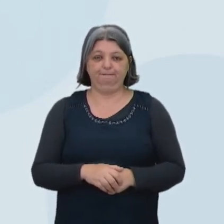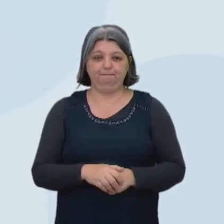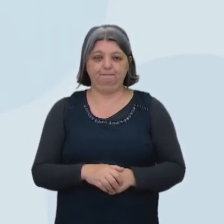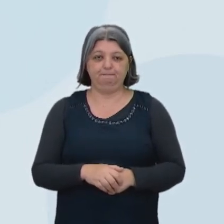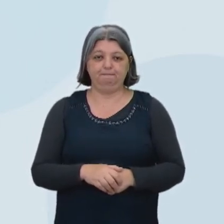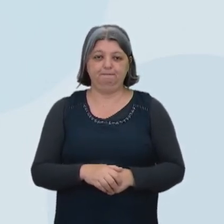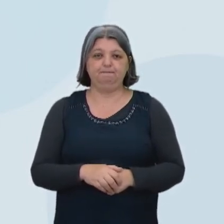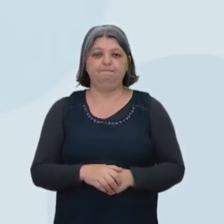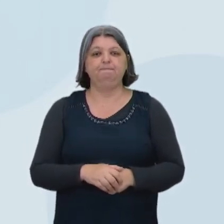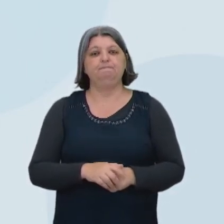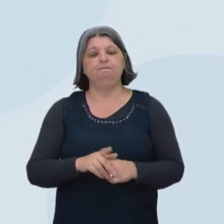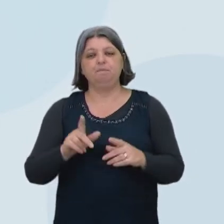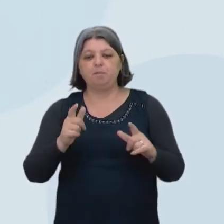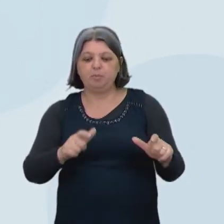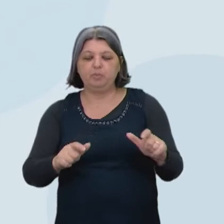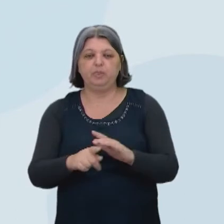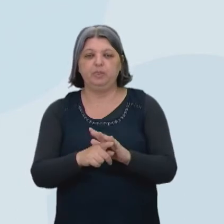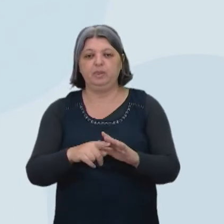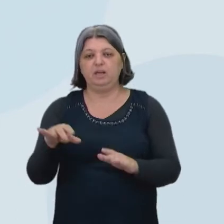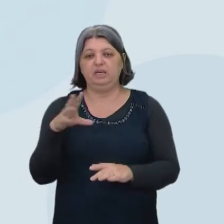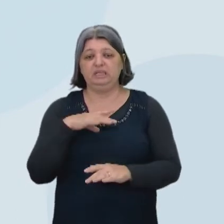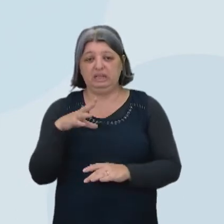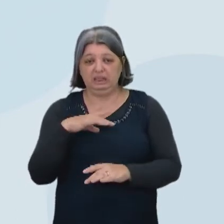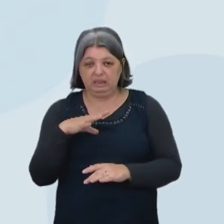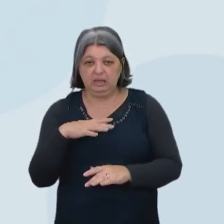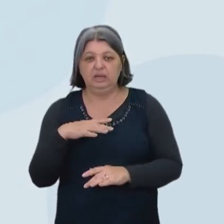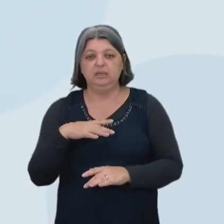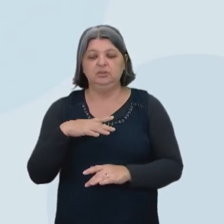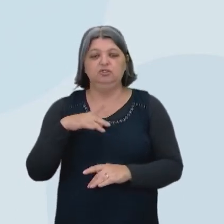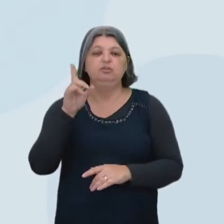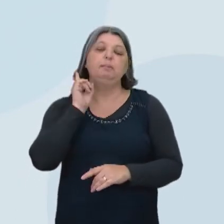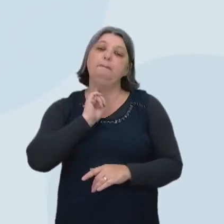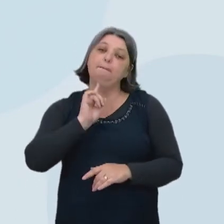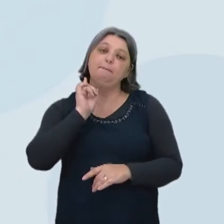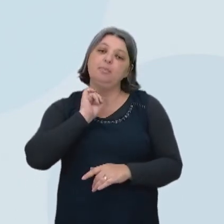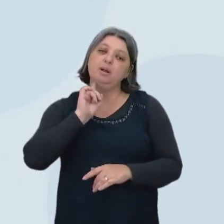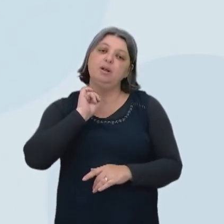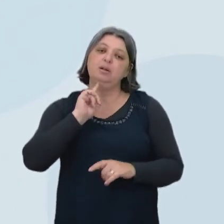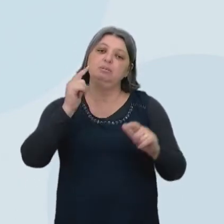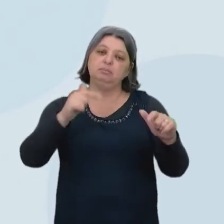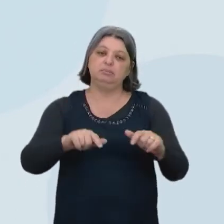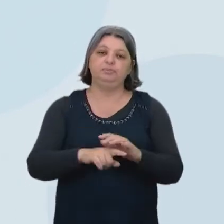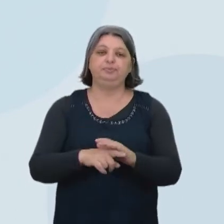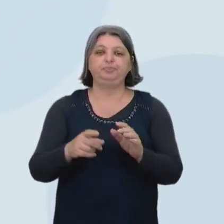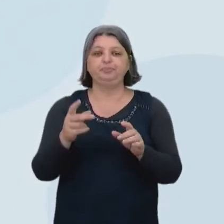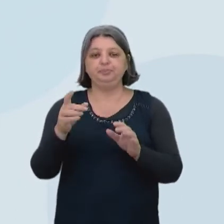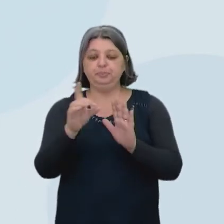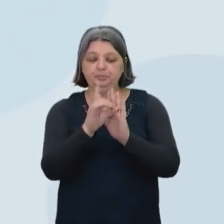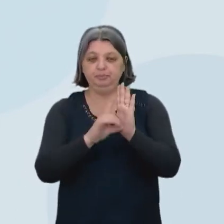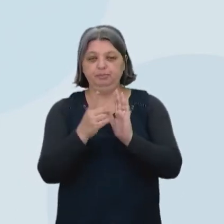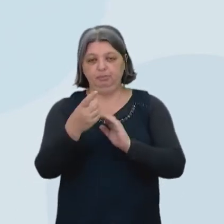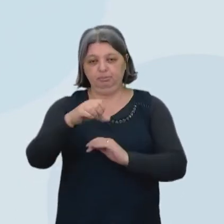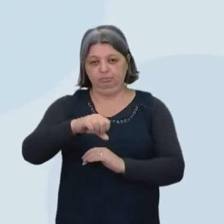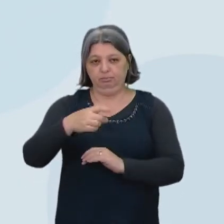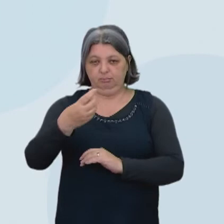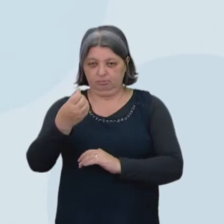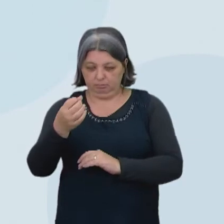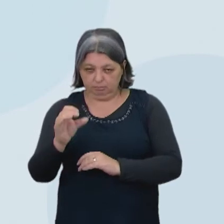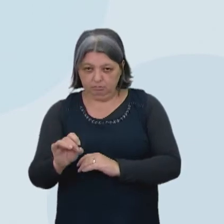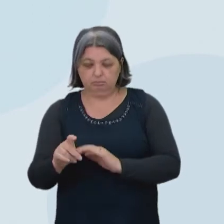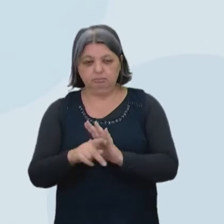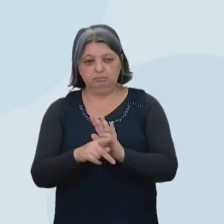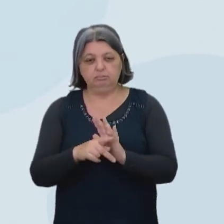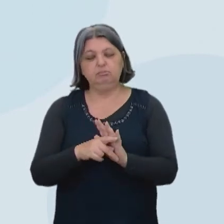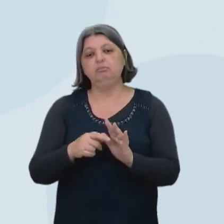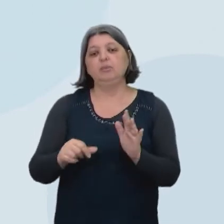Bairro de João Gomes Velho, cidade de Santos Dumont, Minas Gerais, década de 1960. A primeira vez que senti